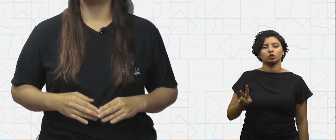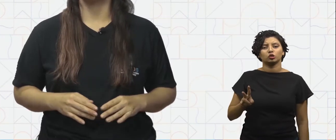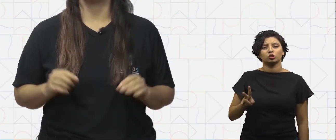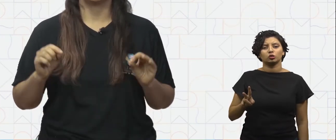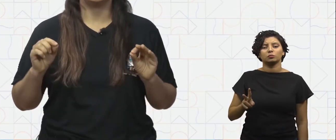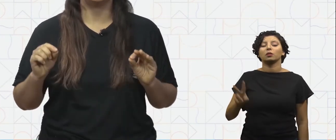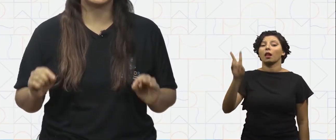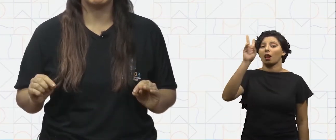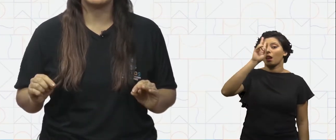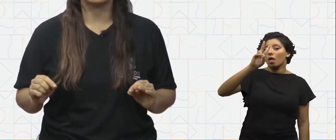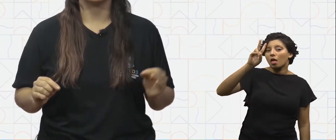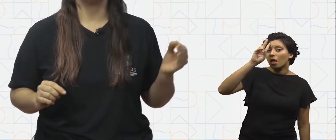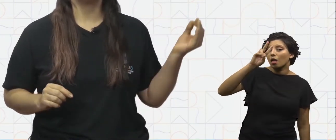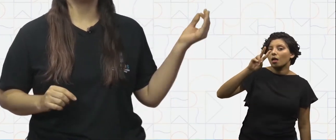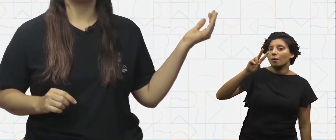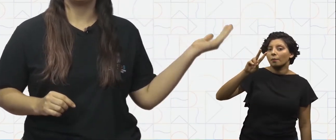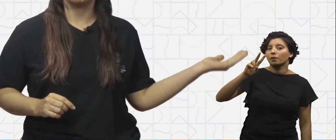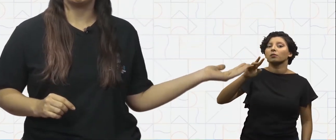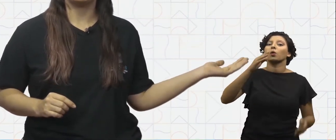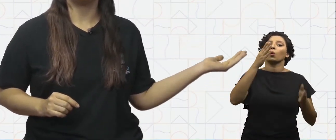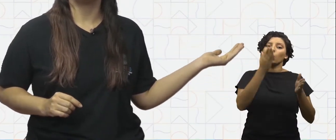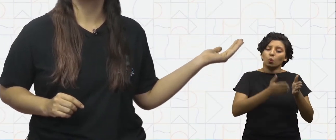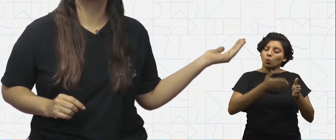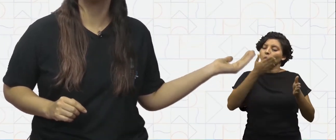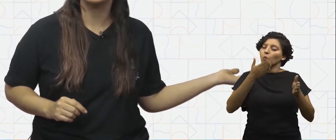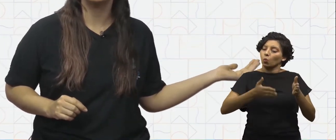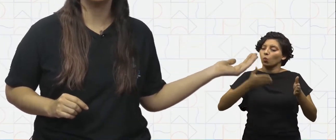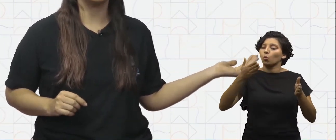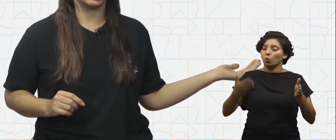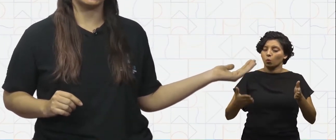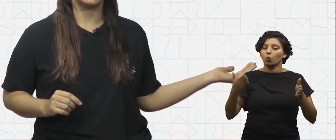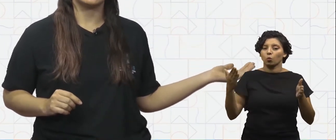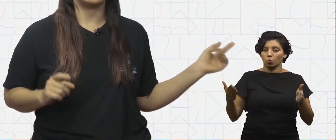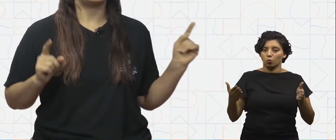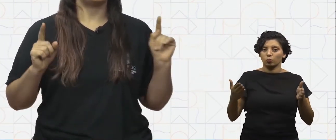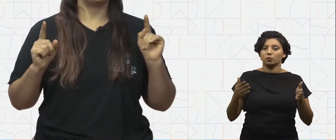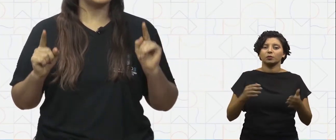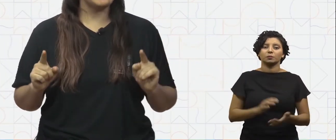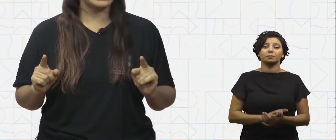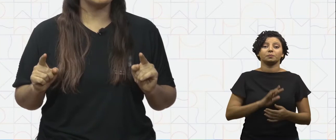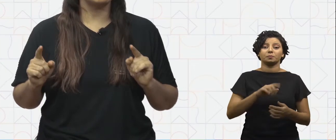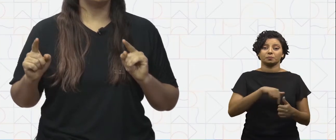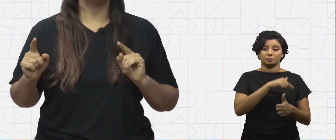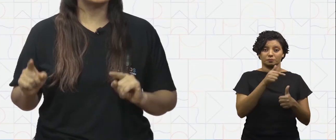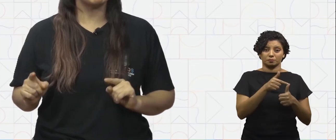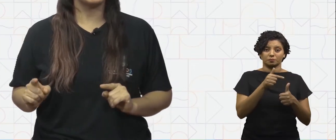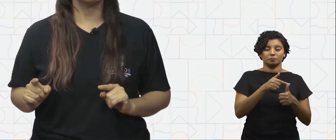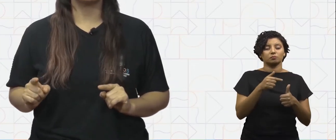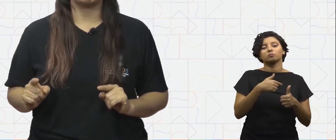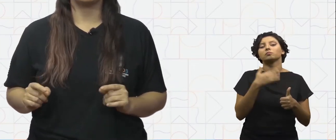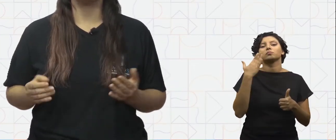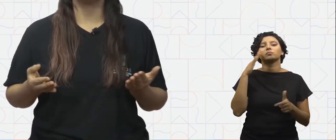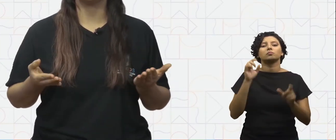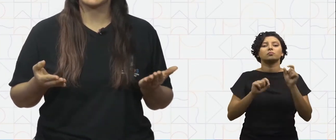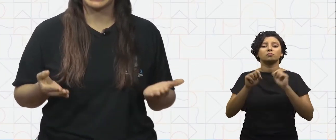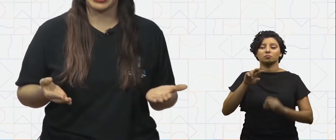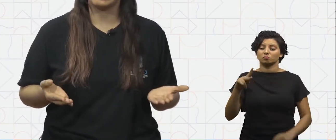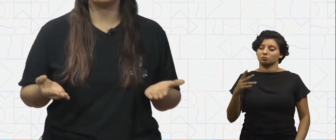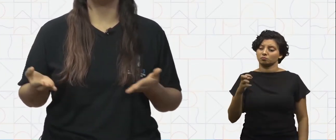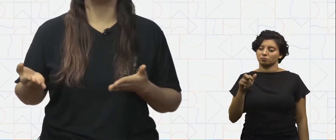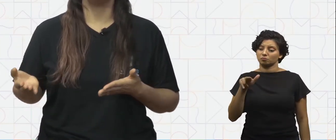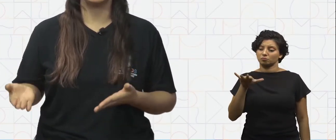história de hoje? Lembre-se, de forma cronológica. Primeiro, você ficou sabendo